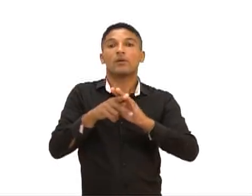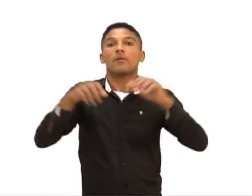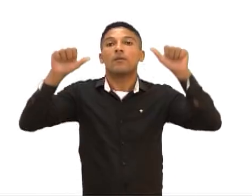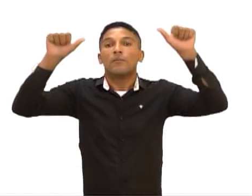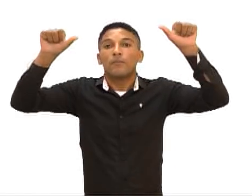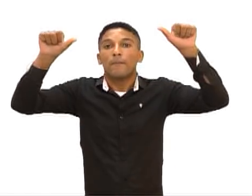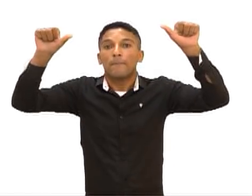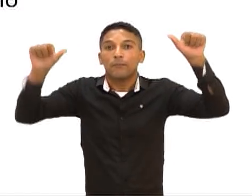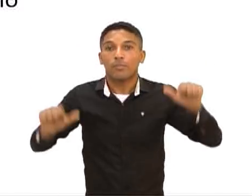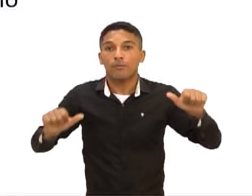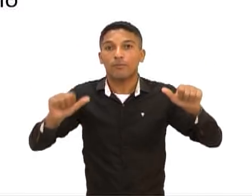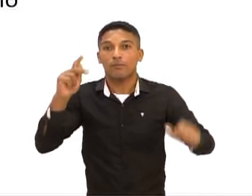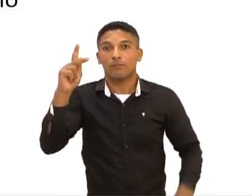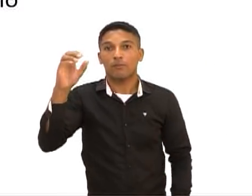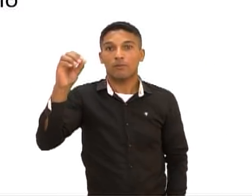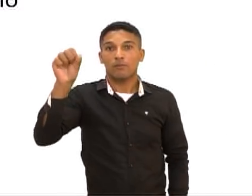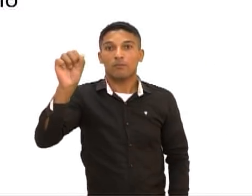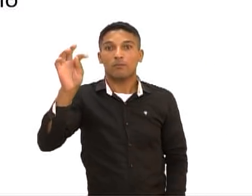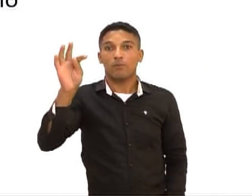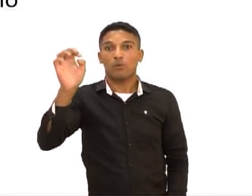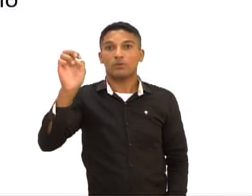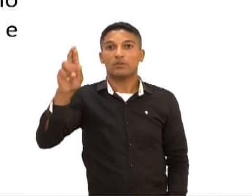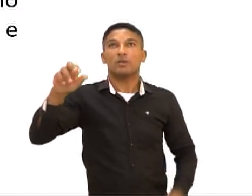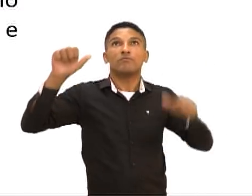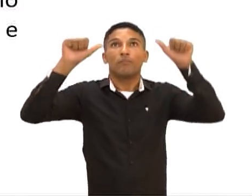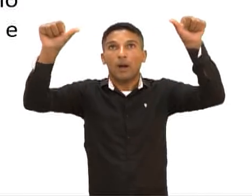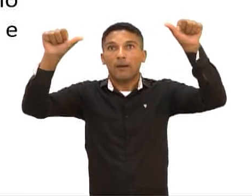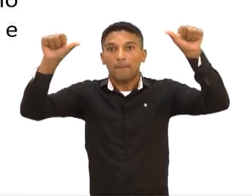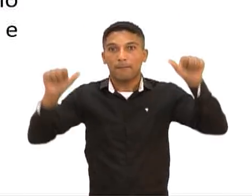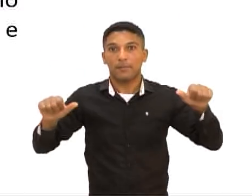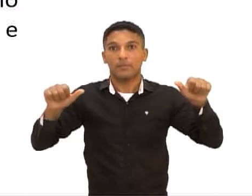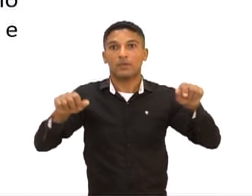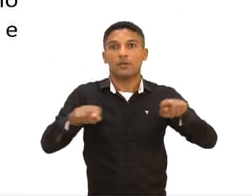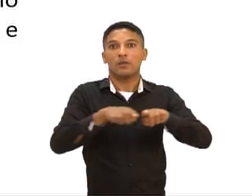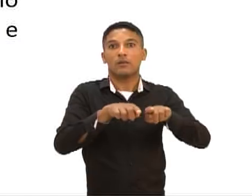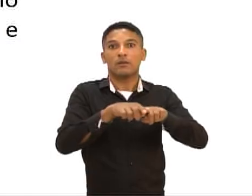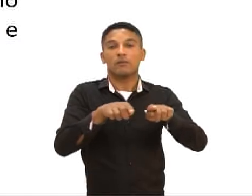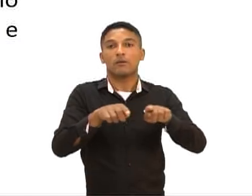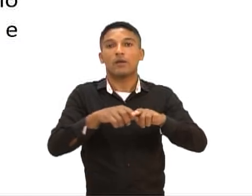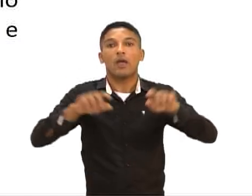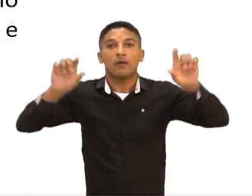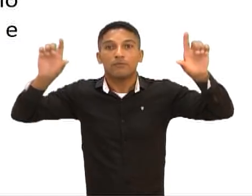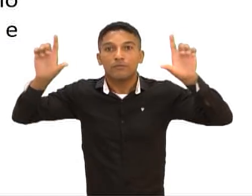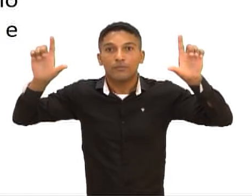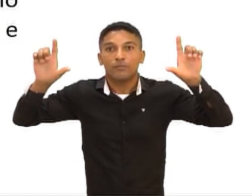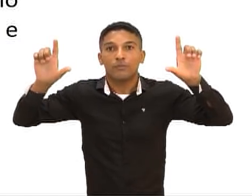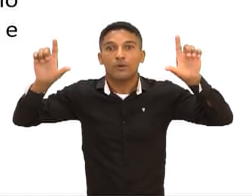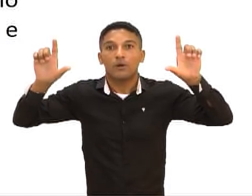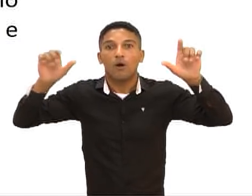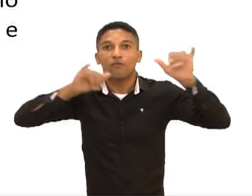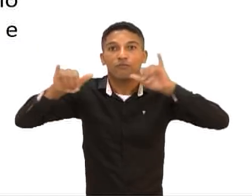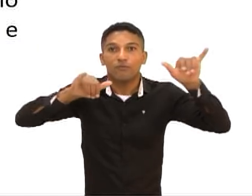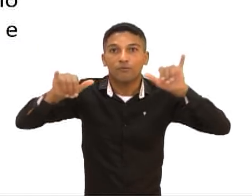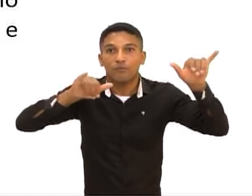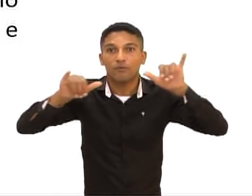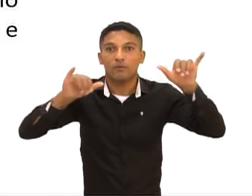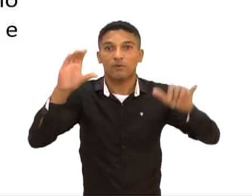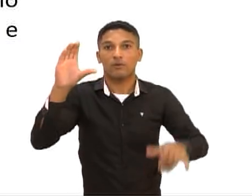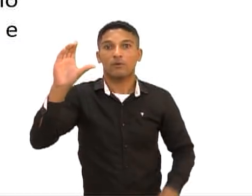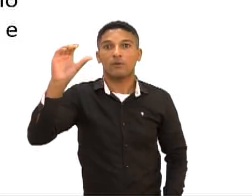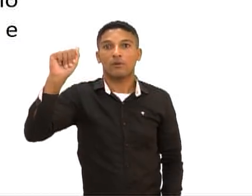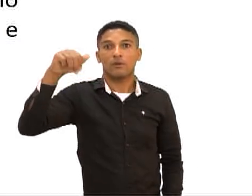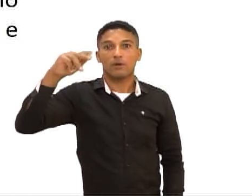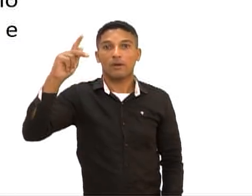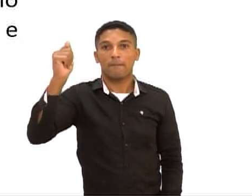Estudamos, aprofundamos um pouco os nossos conhecimentos com relação à composição dos verbos no modo imperativo. E fizemos ali